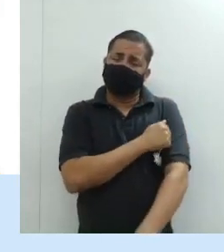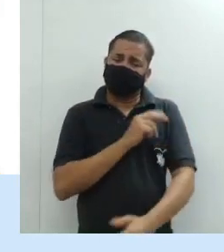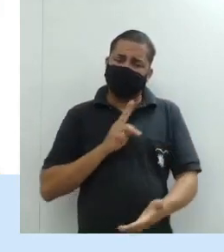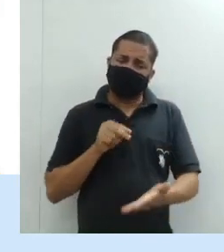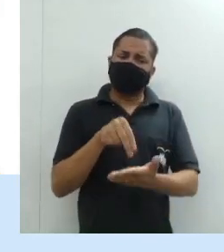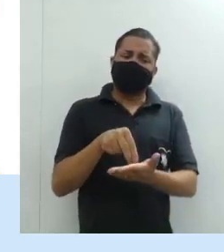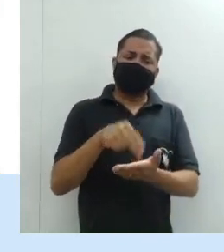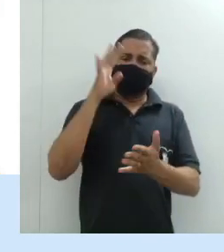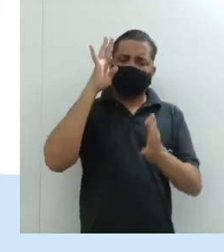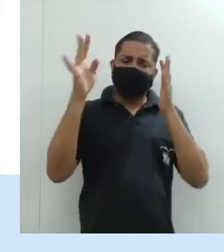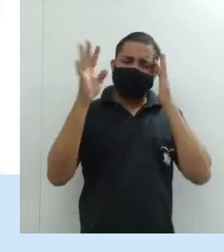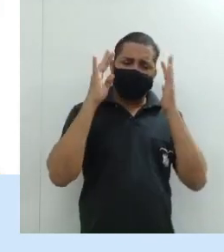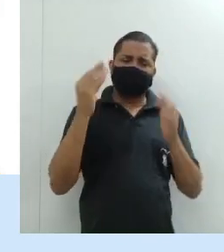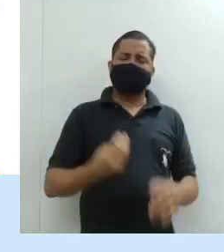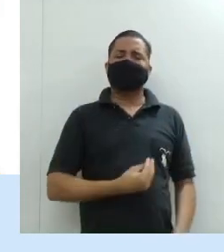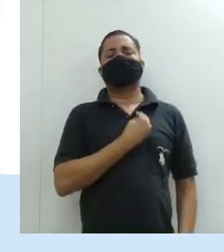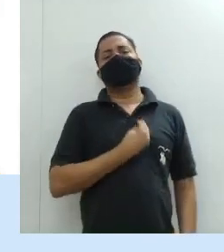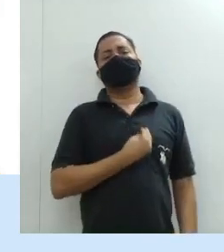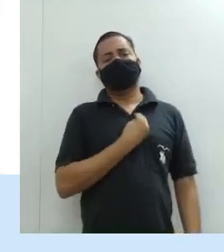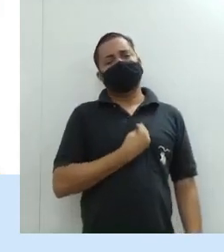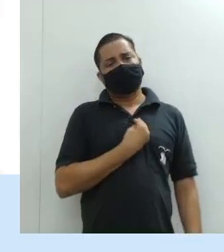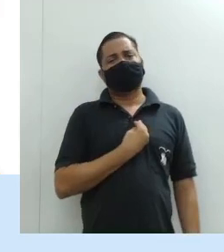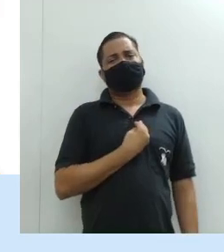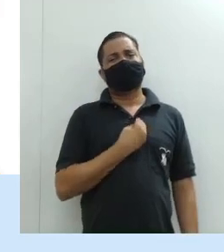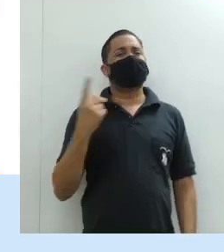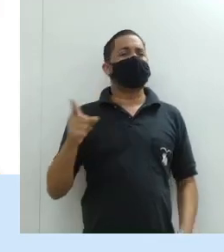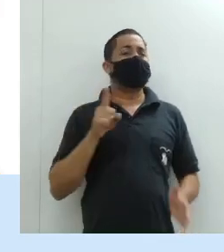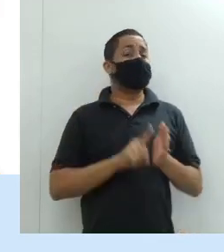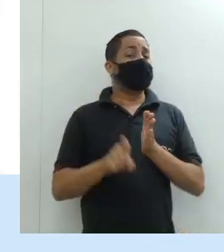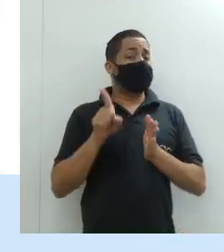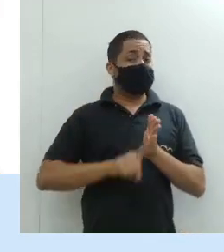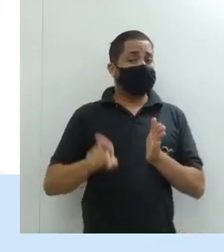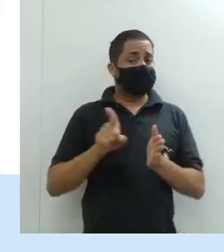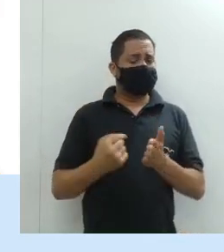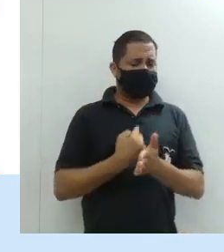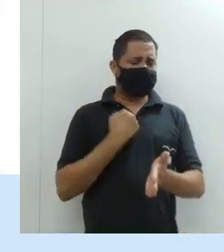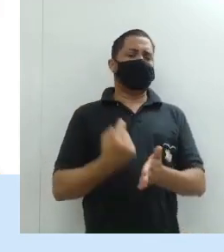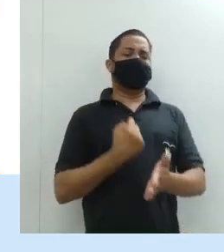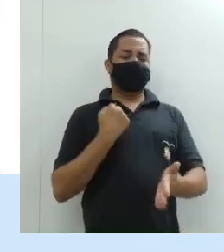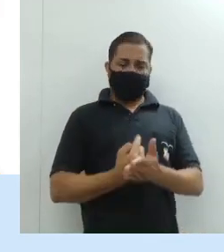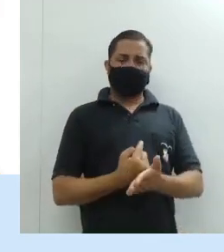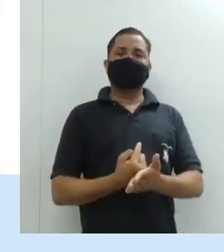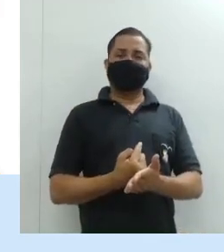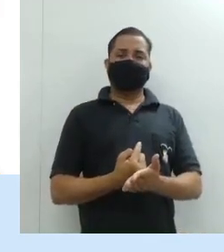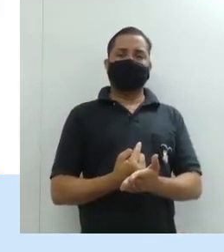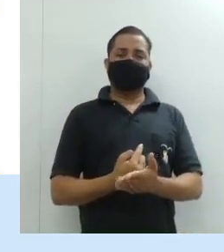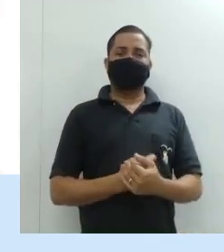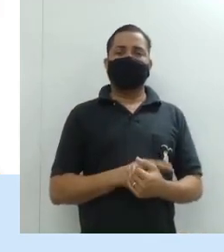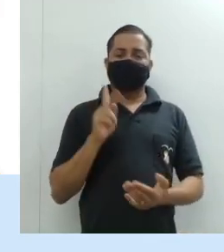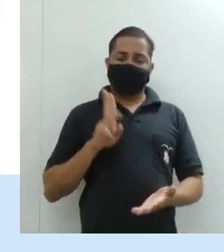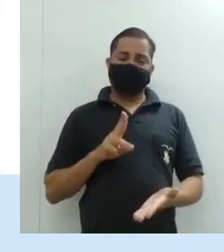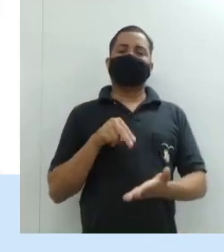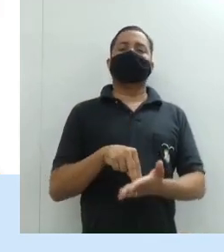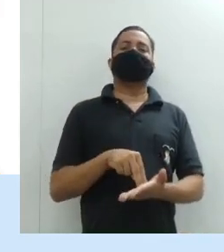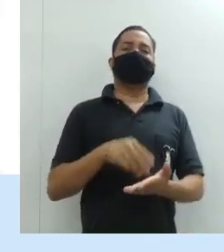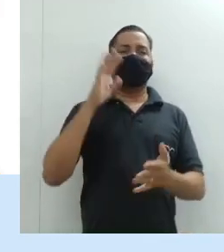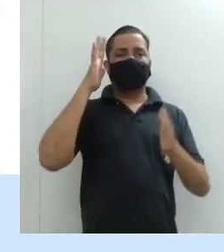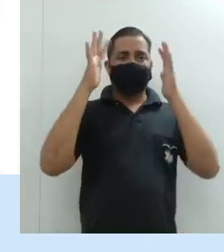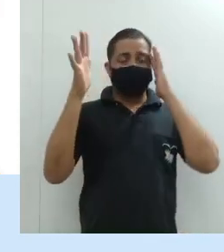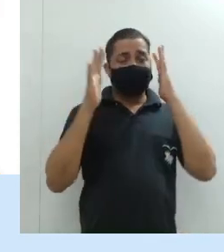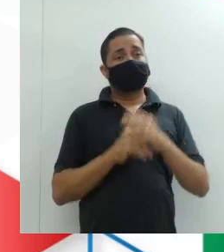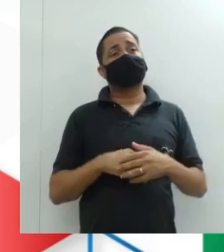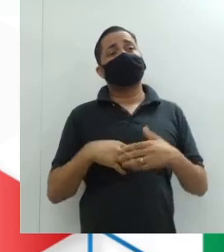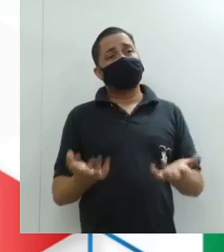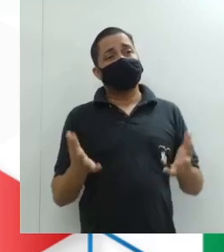da vida, diante da realidade. Esse questionar-se. Então, atitude filosófica. Por